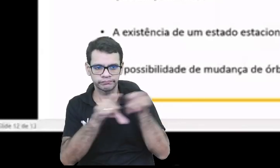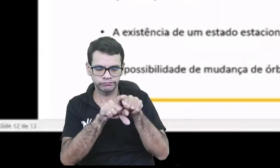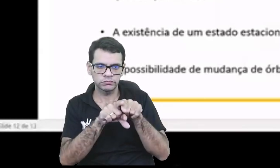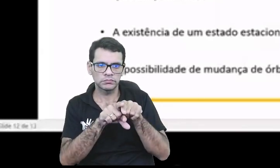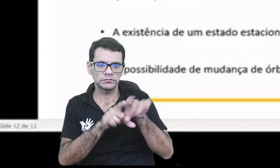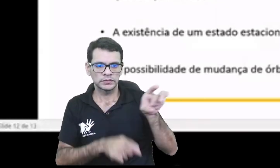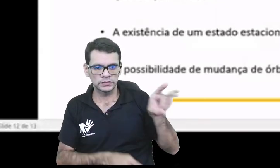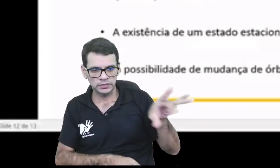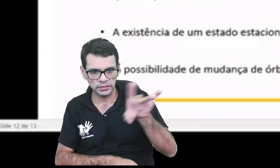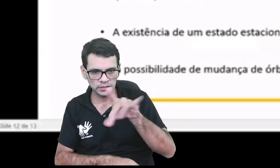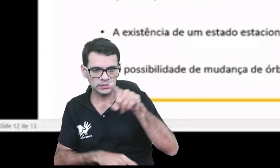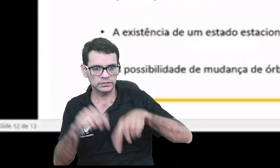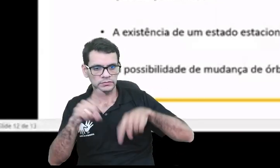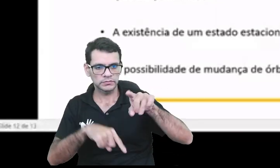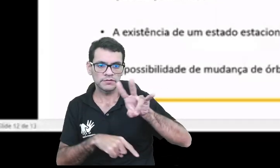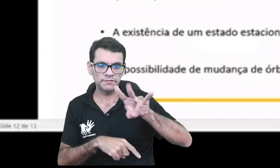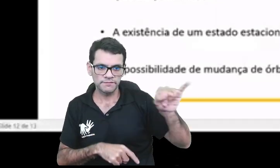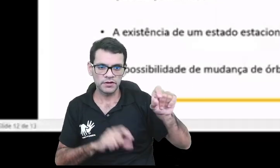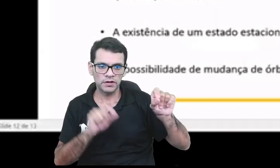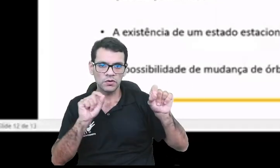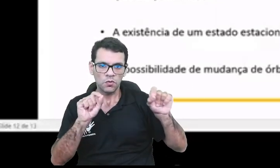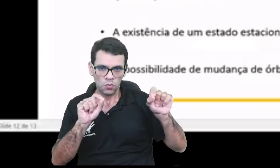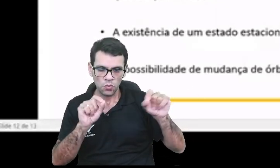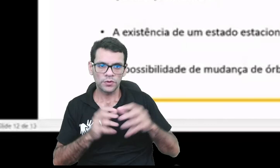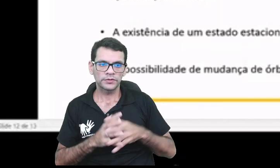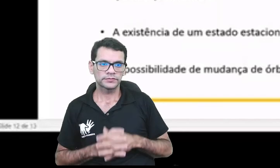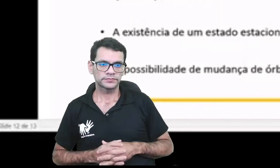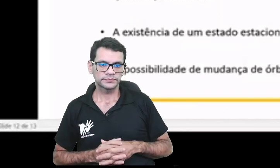e cada elemento químico vai